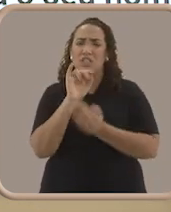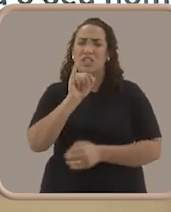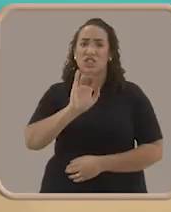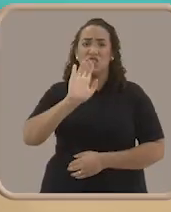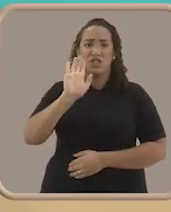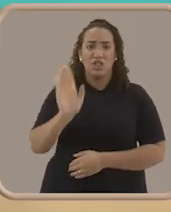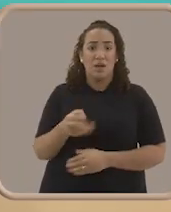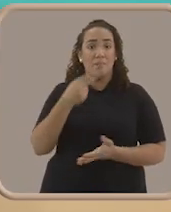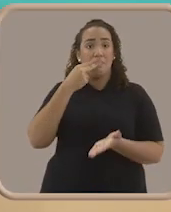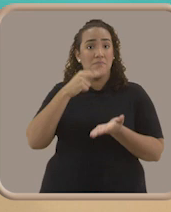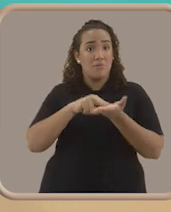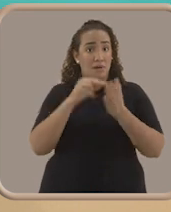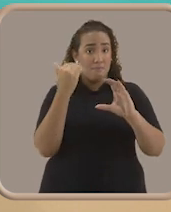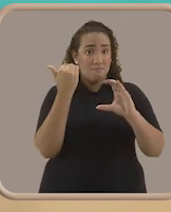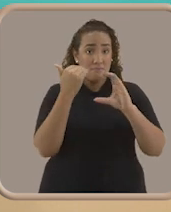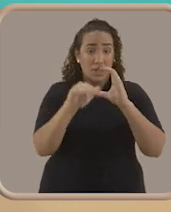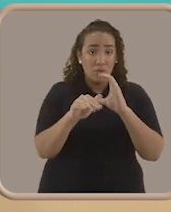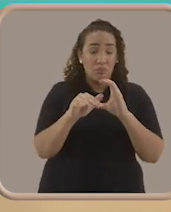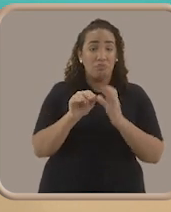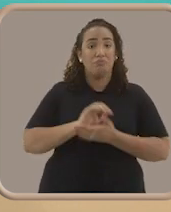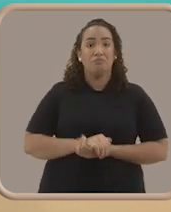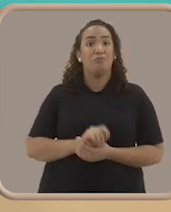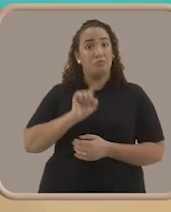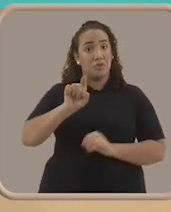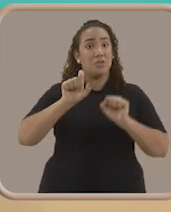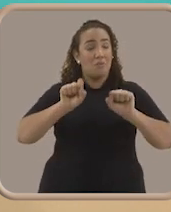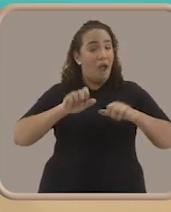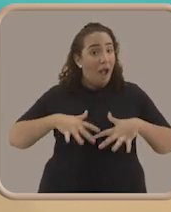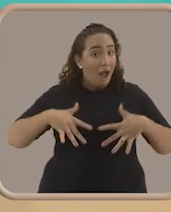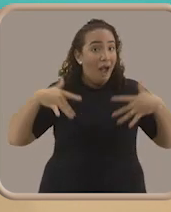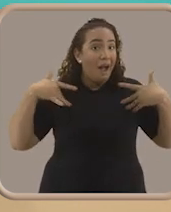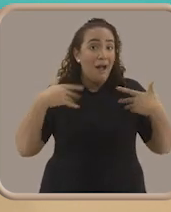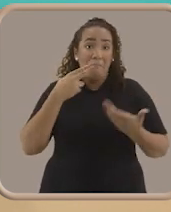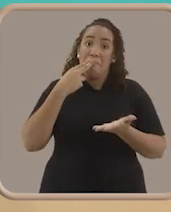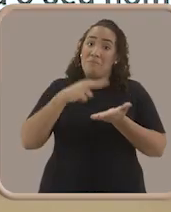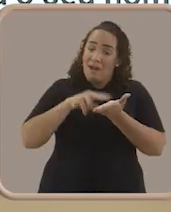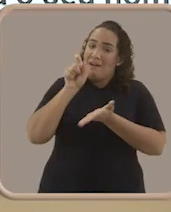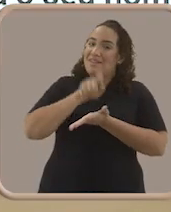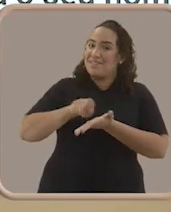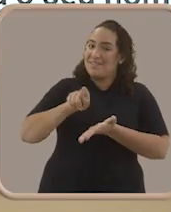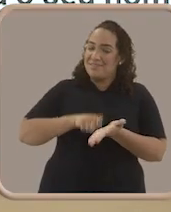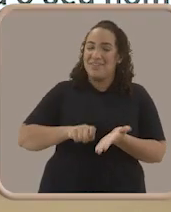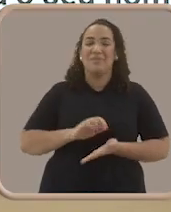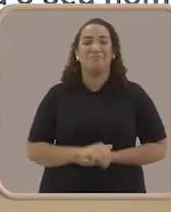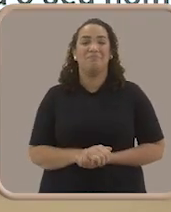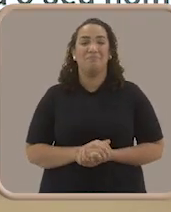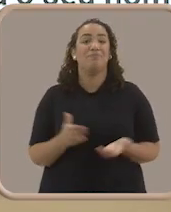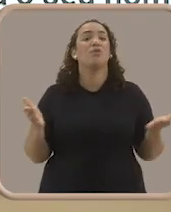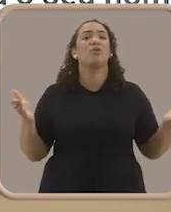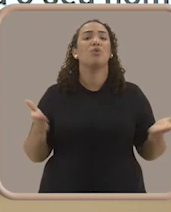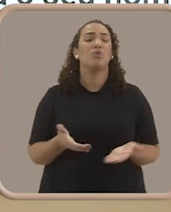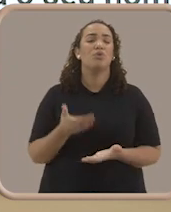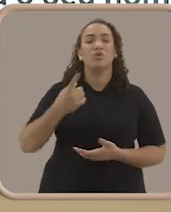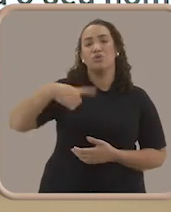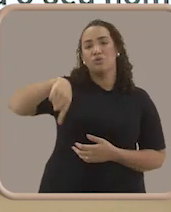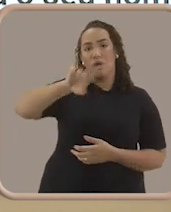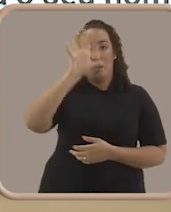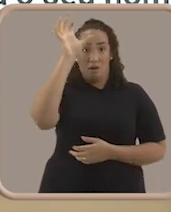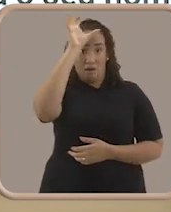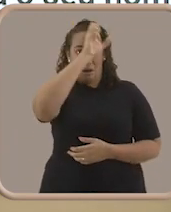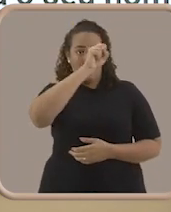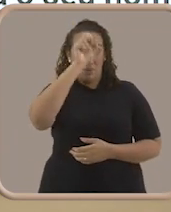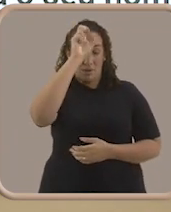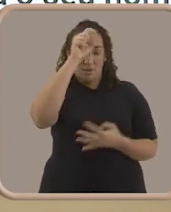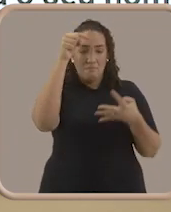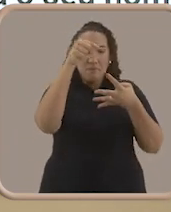uma carta. Quem sabe você não se anima a escrever uma carta também. A gente aprendeu na aula de hoje sobre os itens